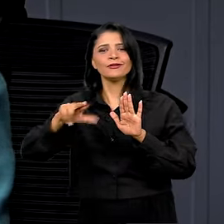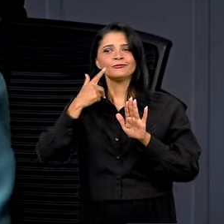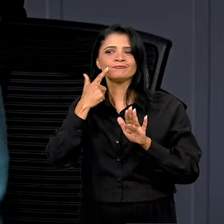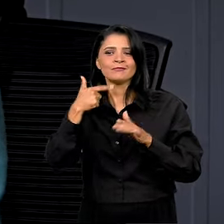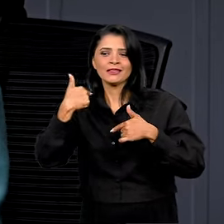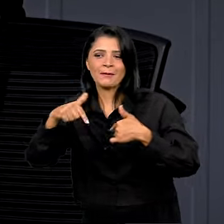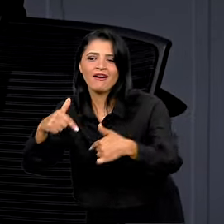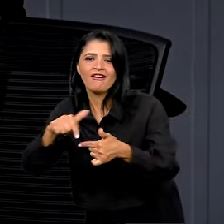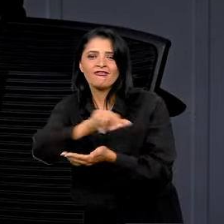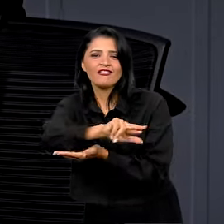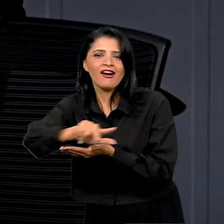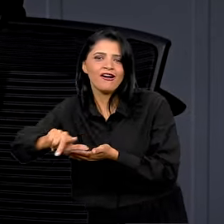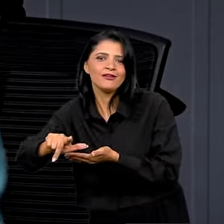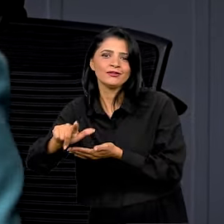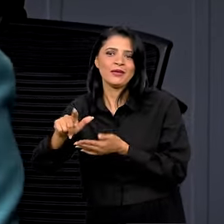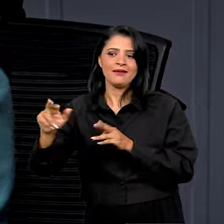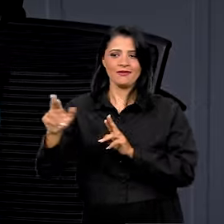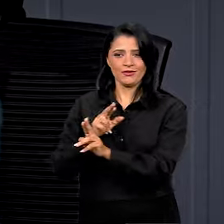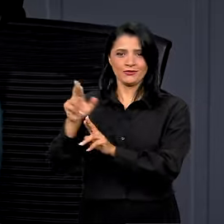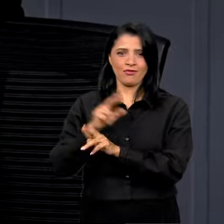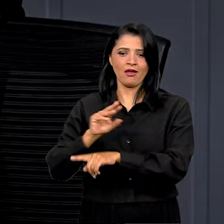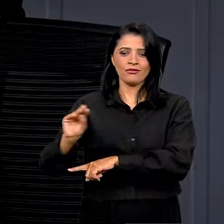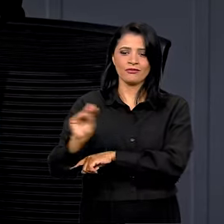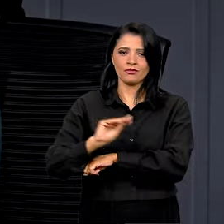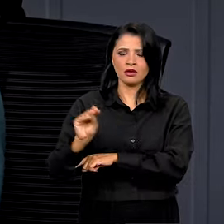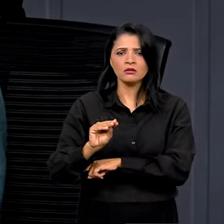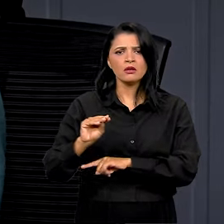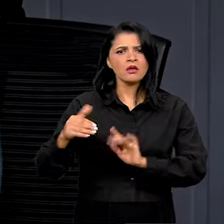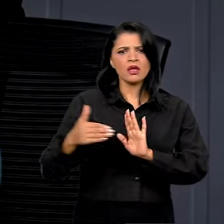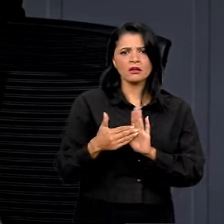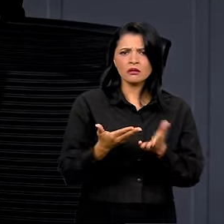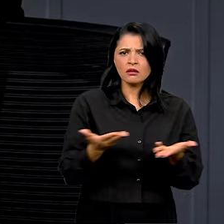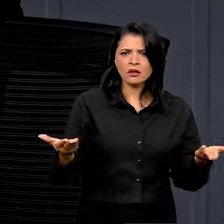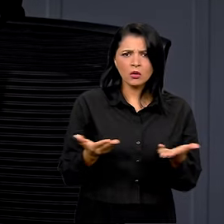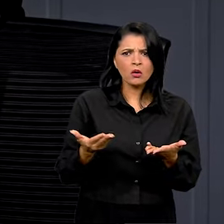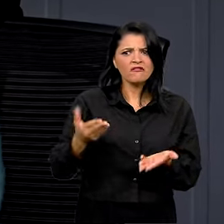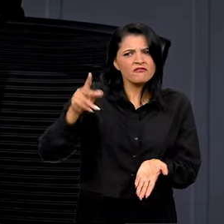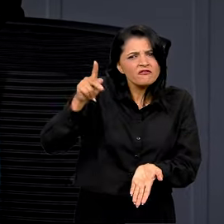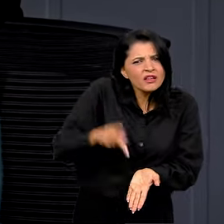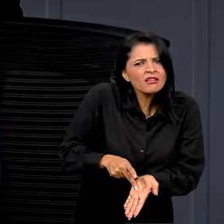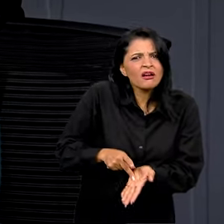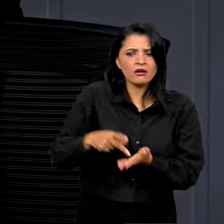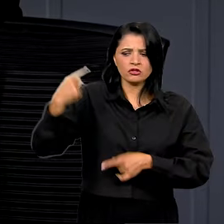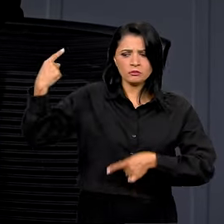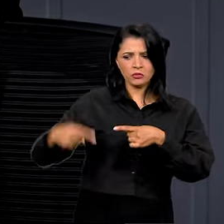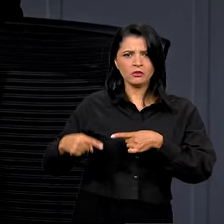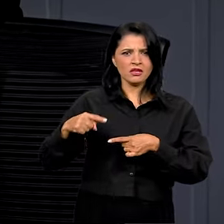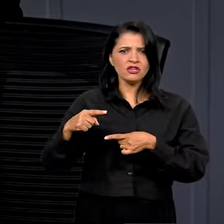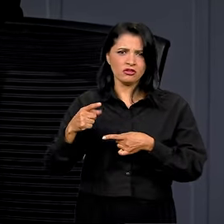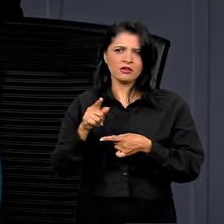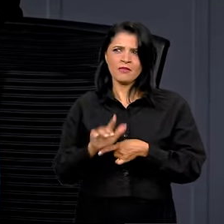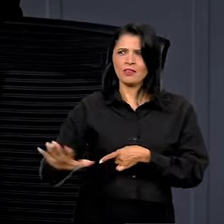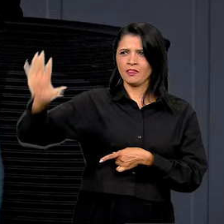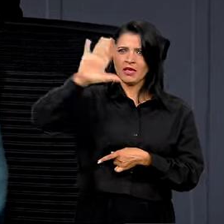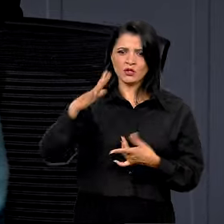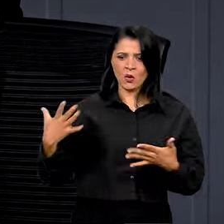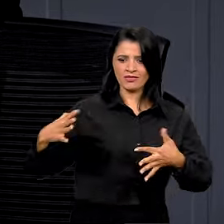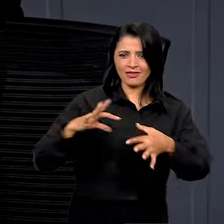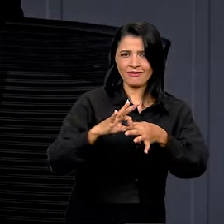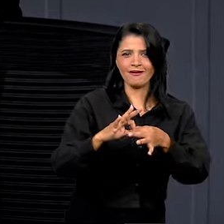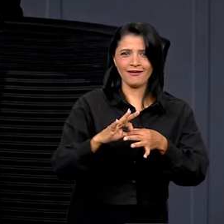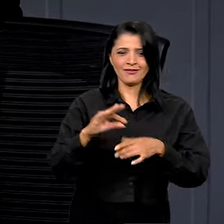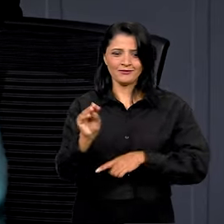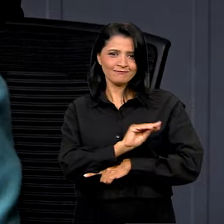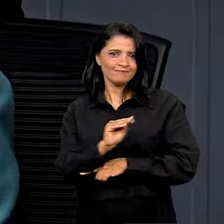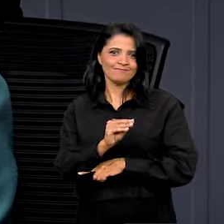mas até agora não existe uma política nacional integrada de cuidados e é essa